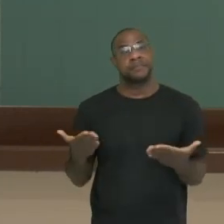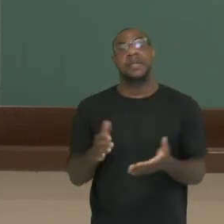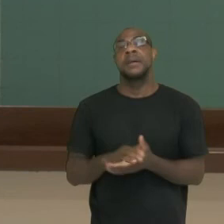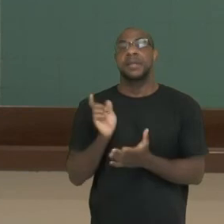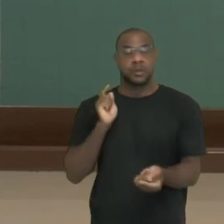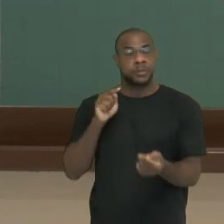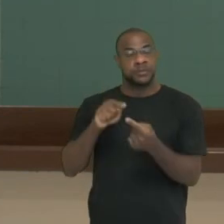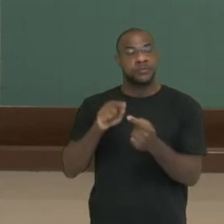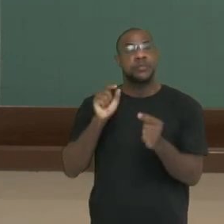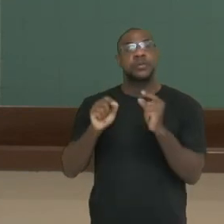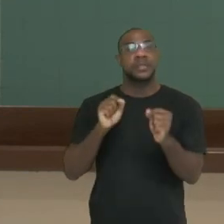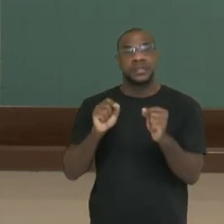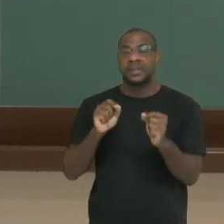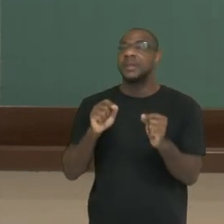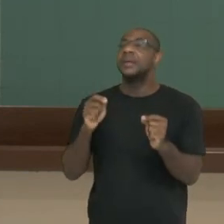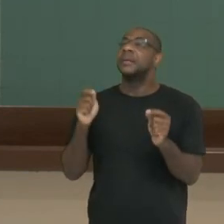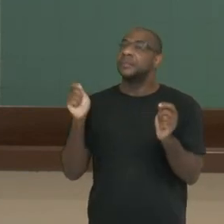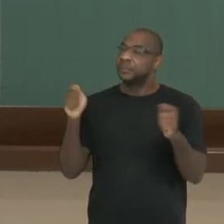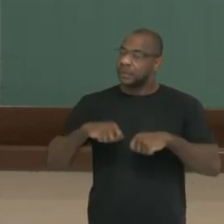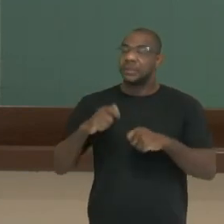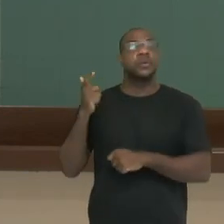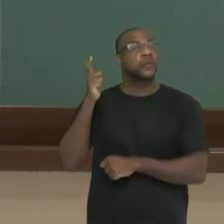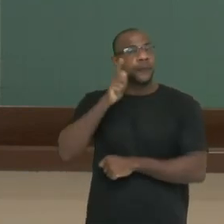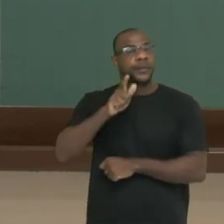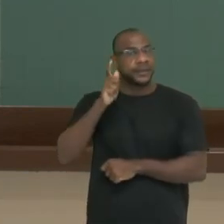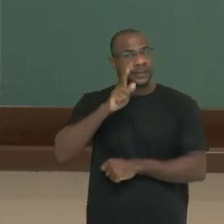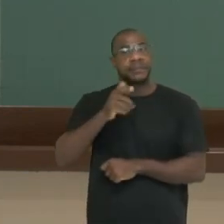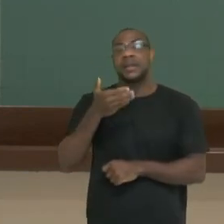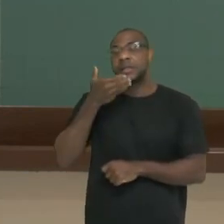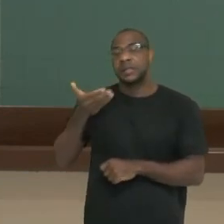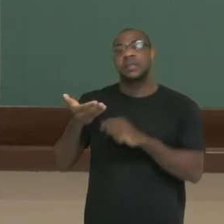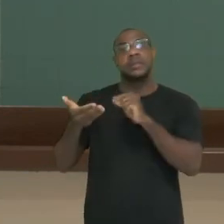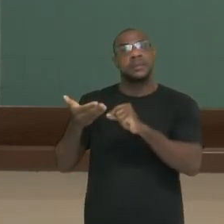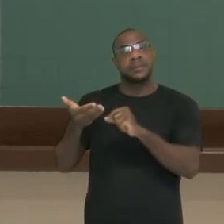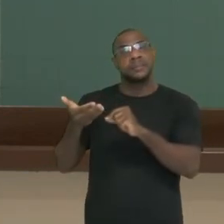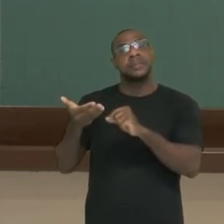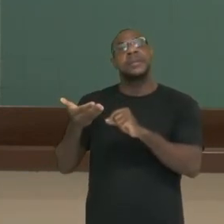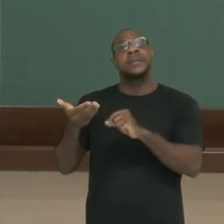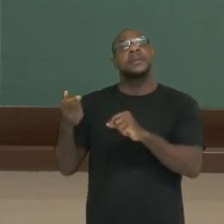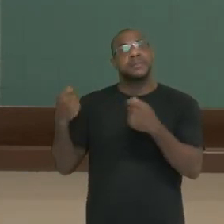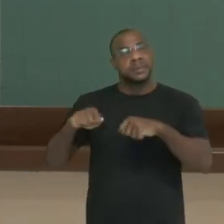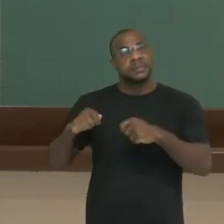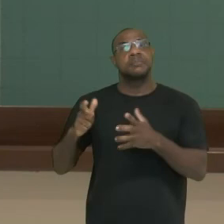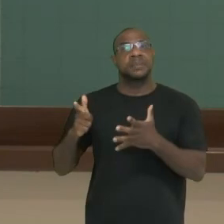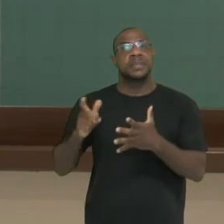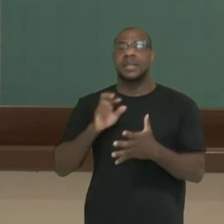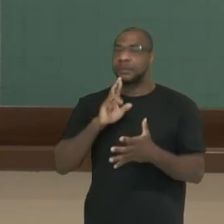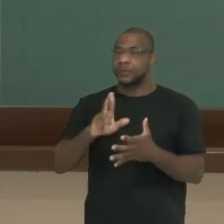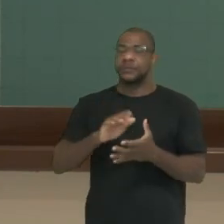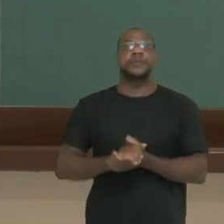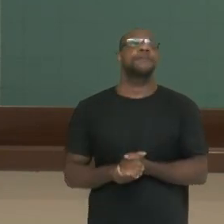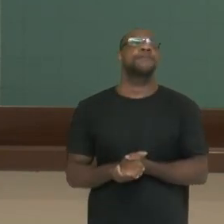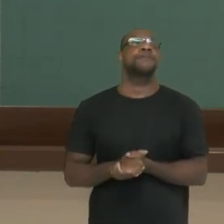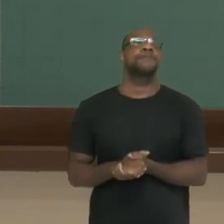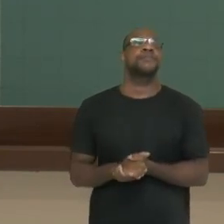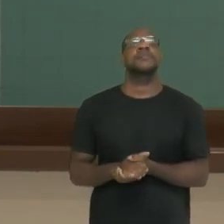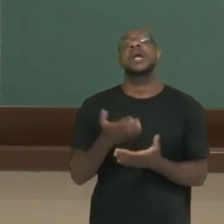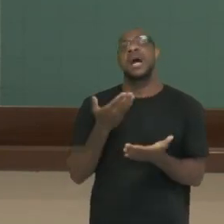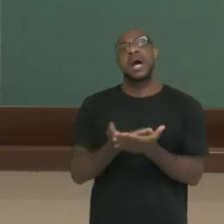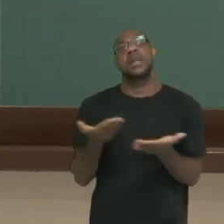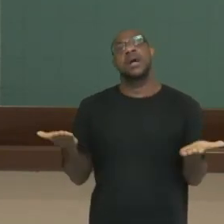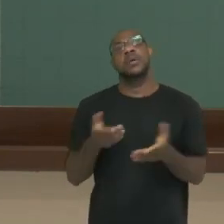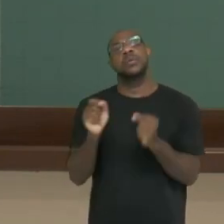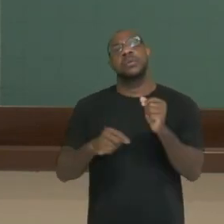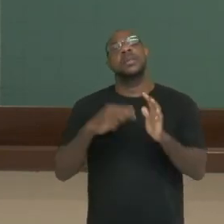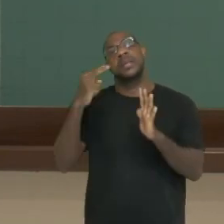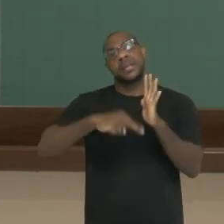objetivo deles fosse atingido, né? Para que a solicitação fosse atendida. Muito bem, então nesta aula nós lemos